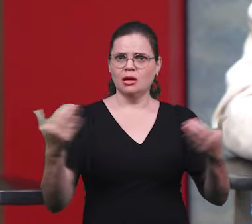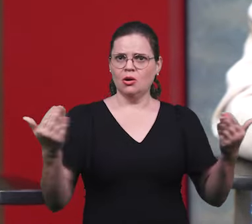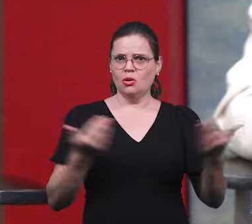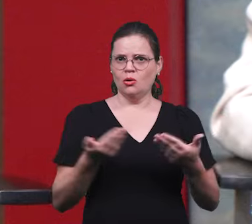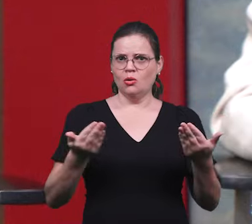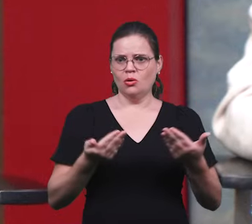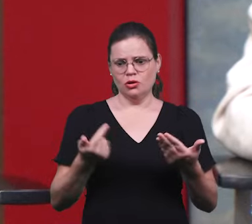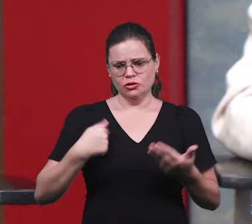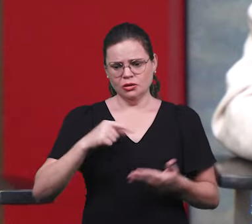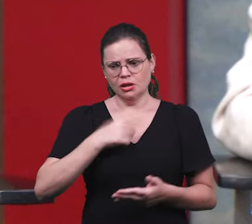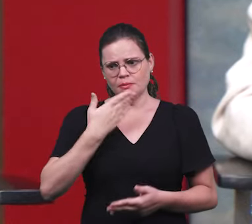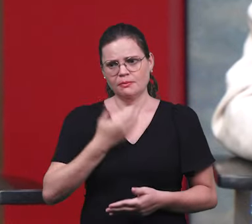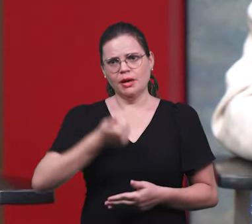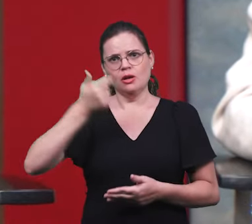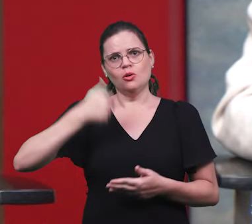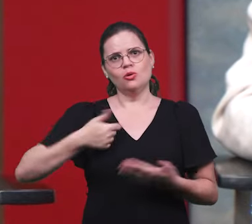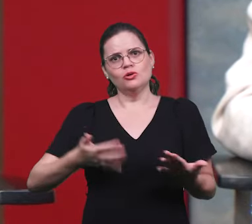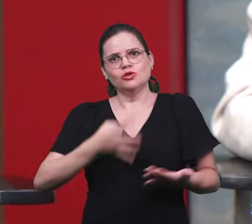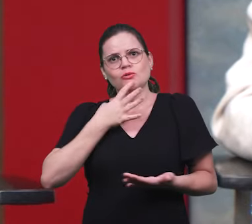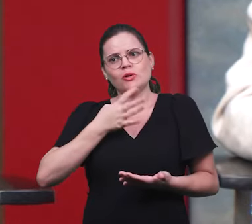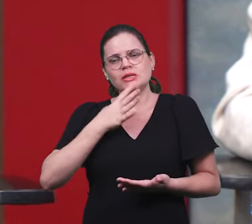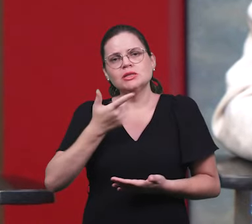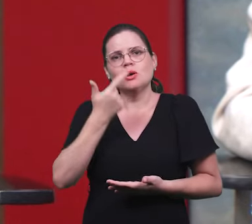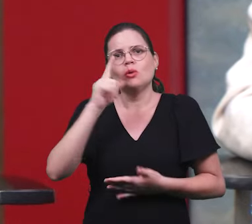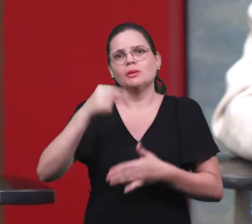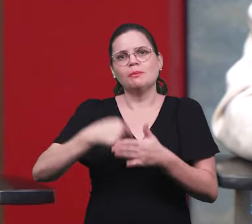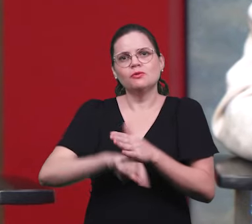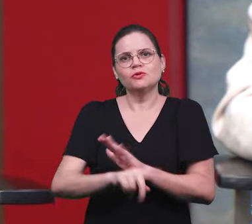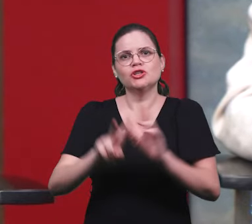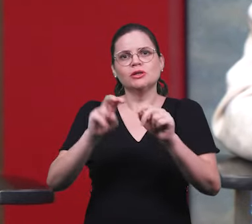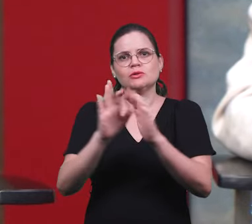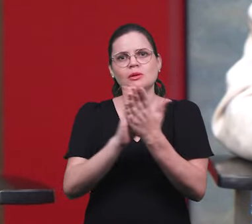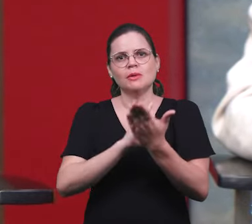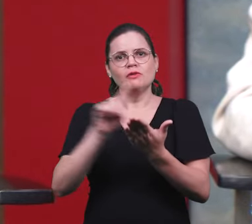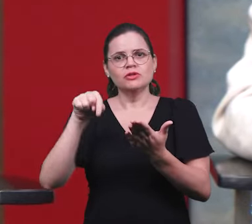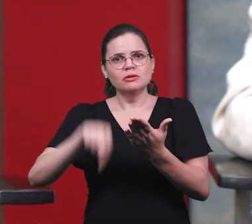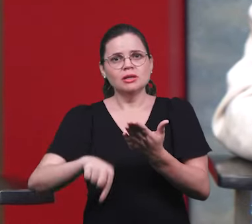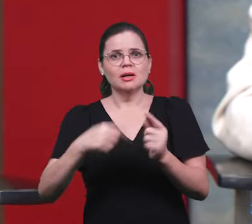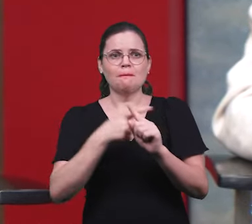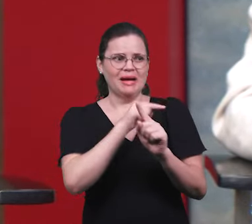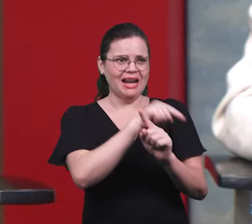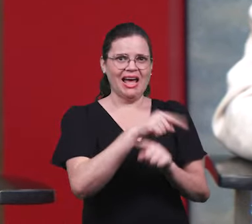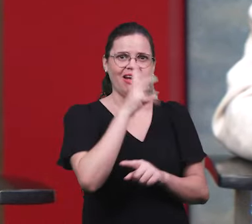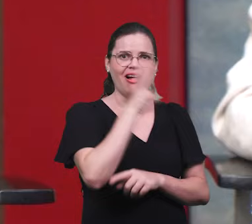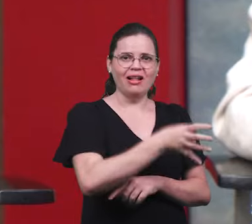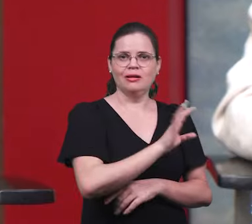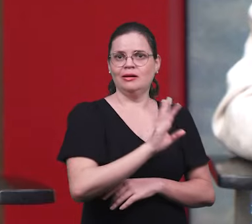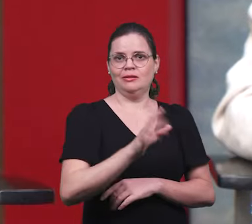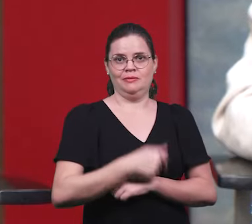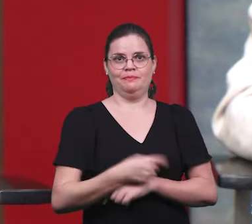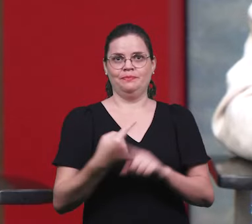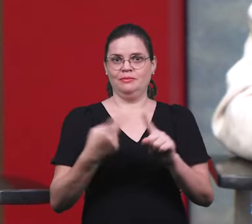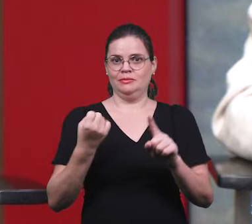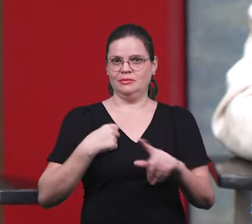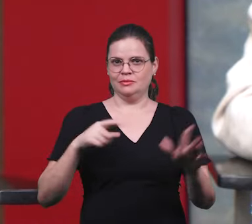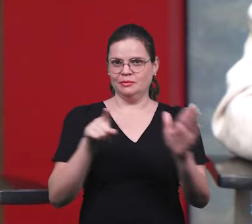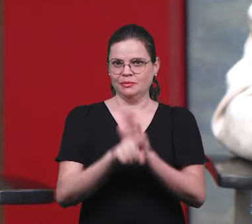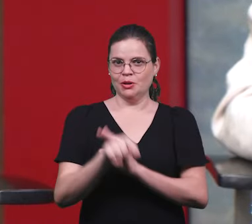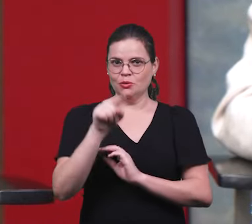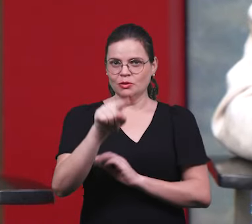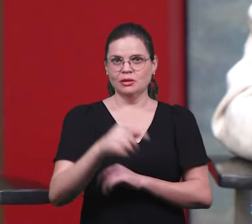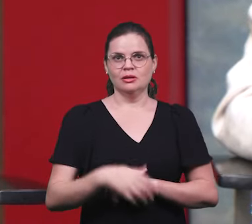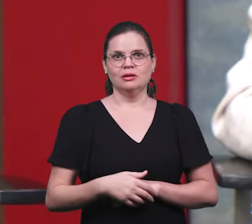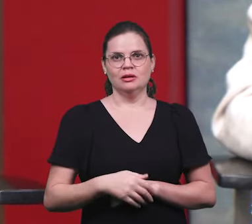algo melhor. Hoje eu conheci algo maior, mas eu não vou atacar lá. Agora, se você perguntar a ela hoje do que ela